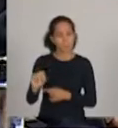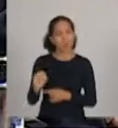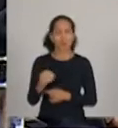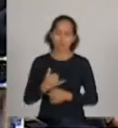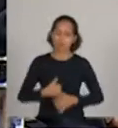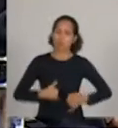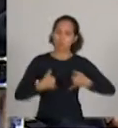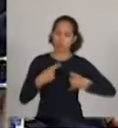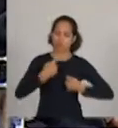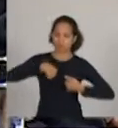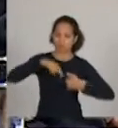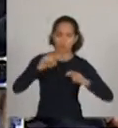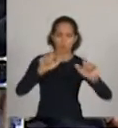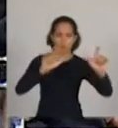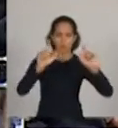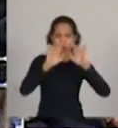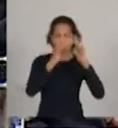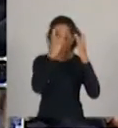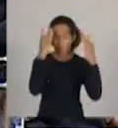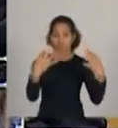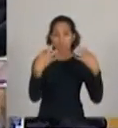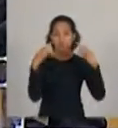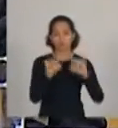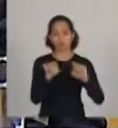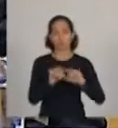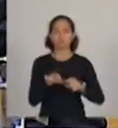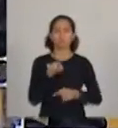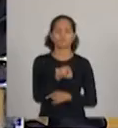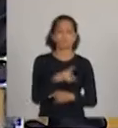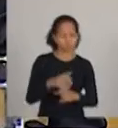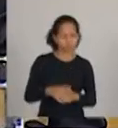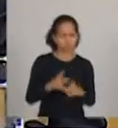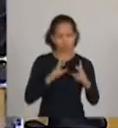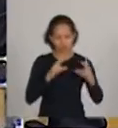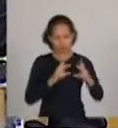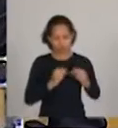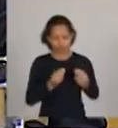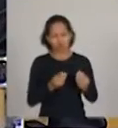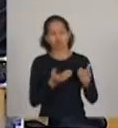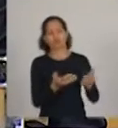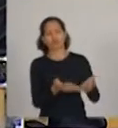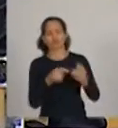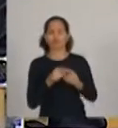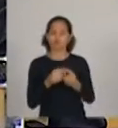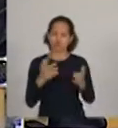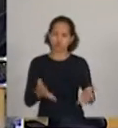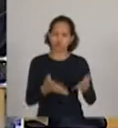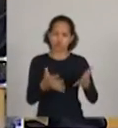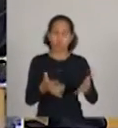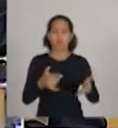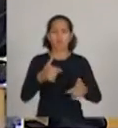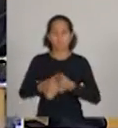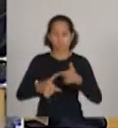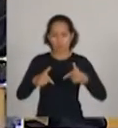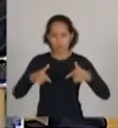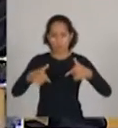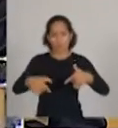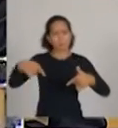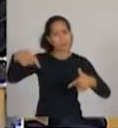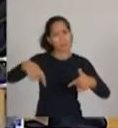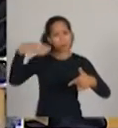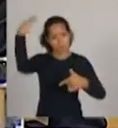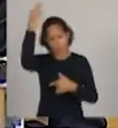momento. Título de cidadão Espírito Santense é concedido a personalidades que tenham prestado relevantes serviços e